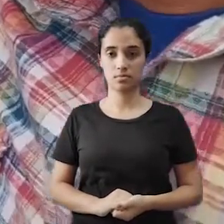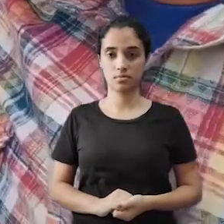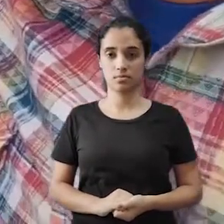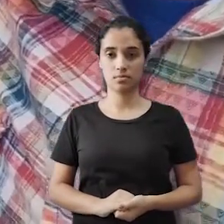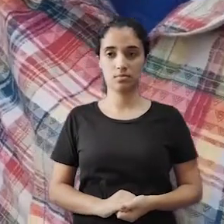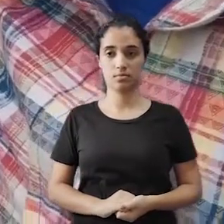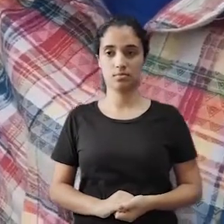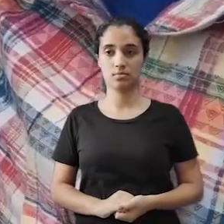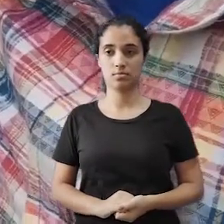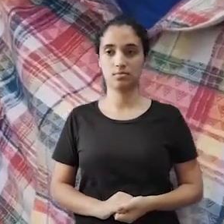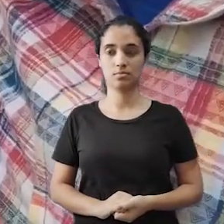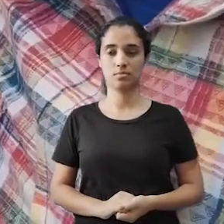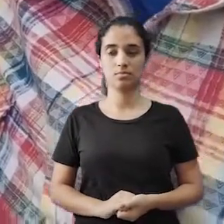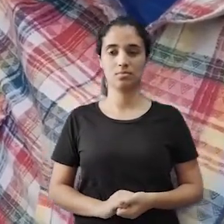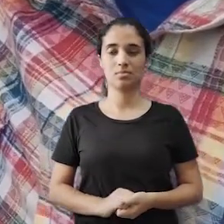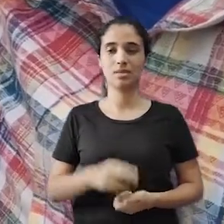último